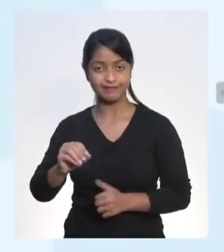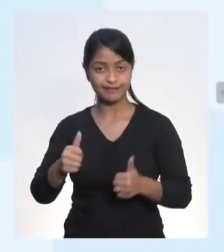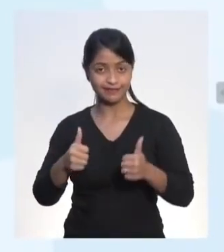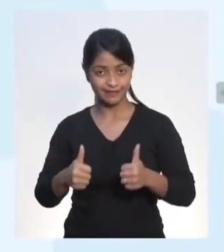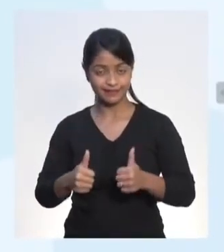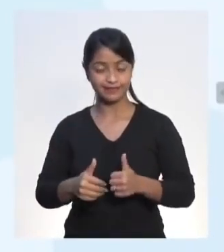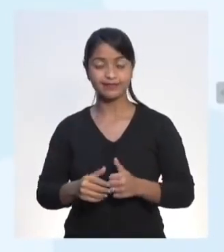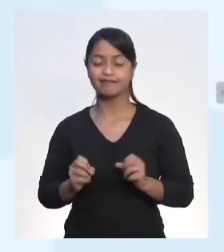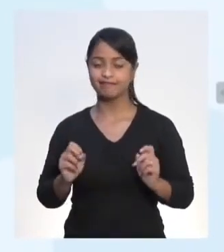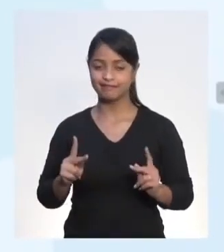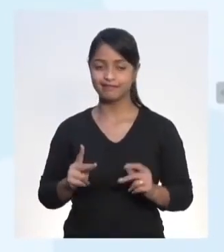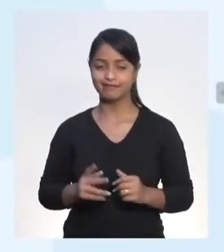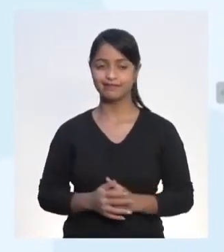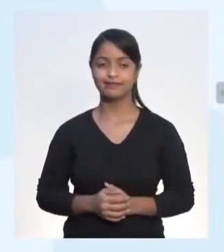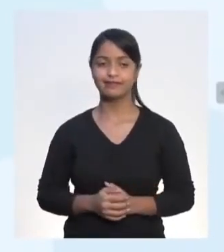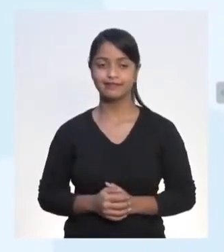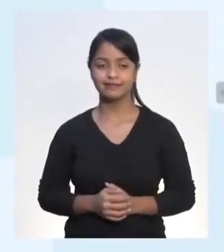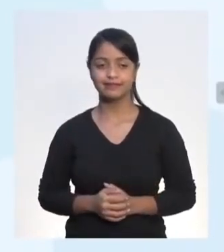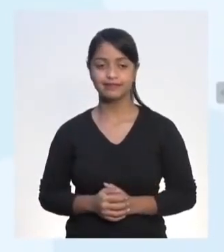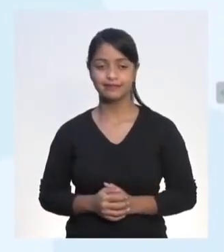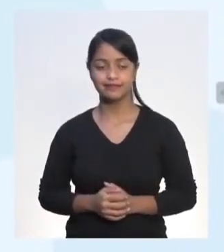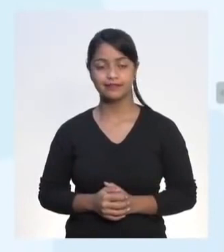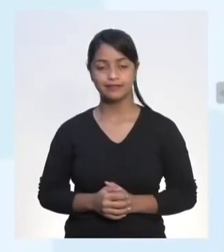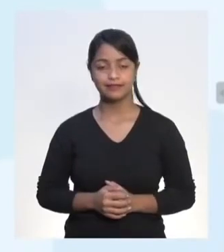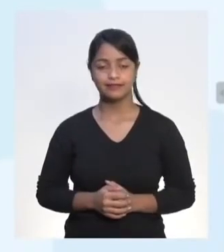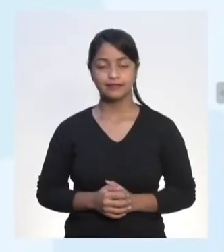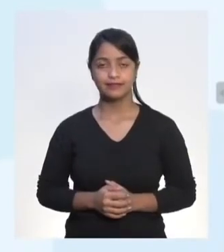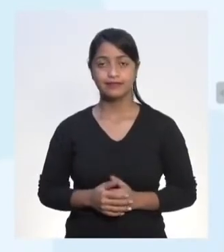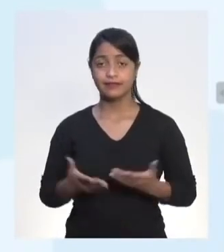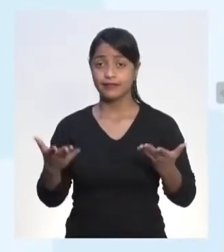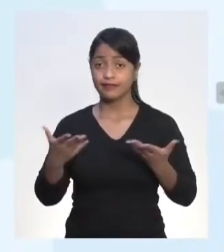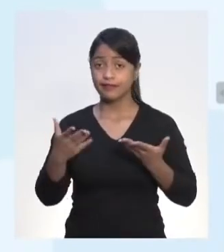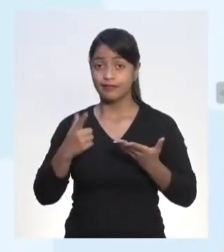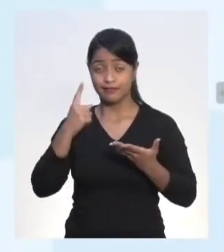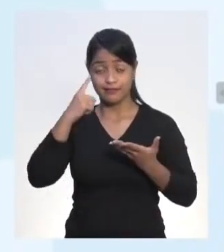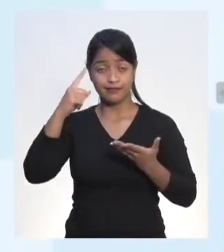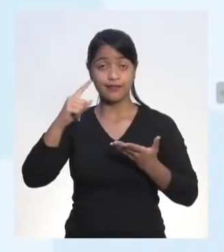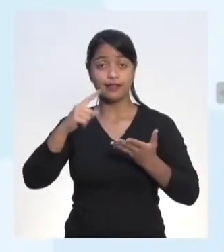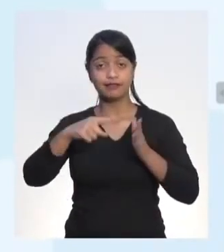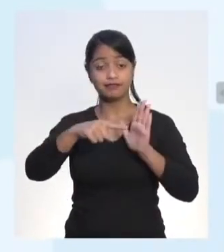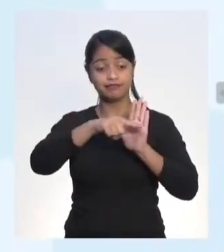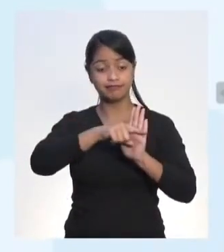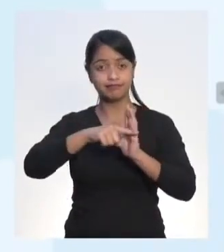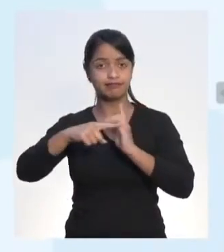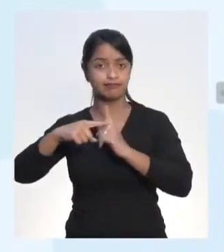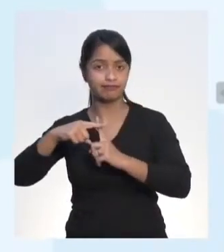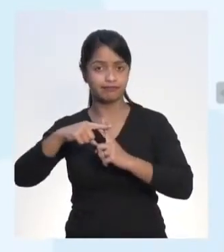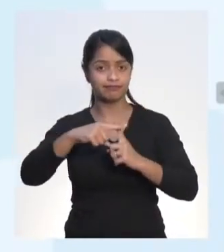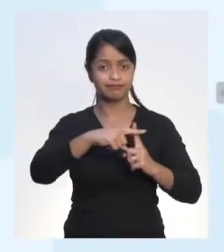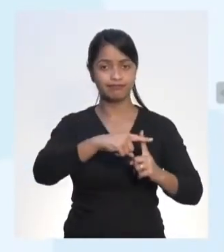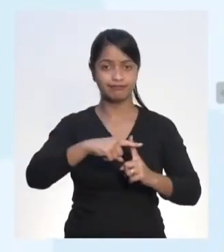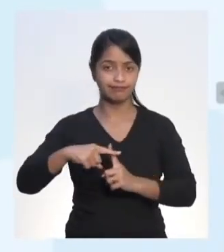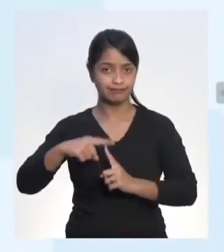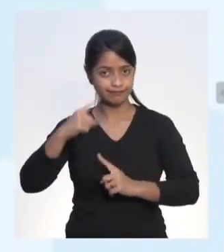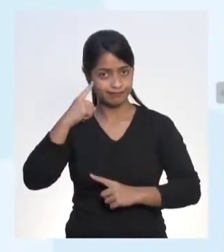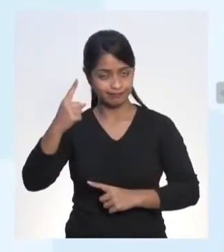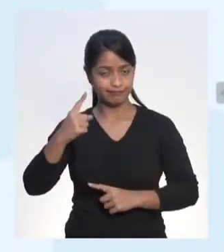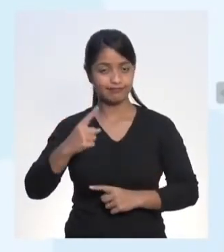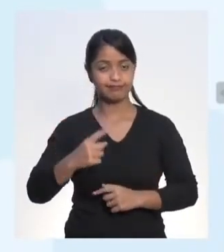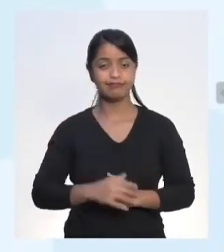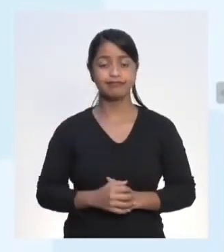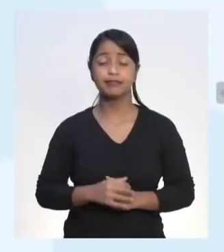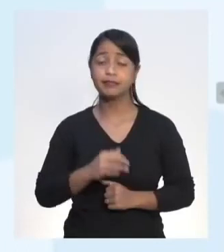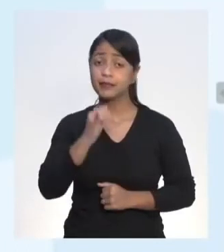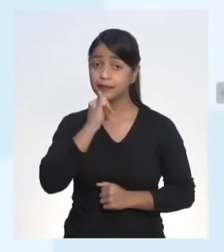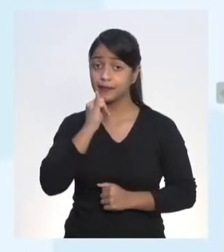beleza? Ok. Eu vou fazer então a regra de sinal. Não tem sinal, então eu